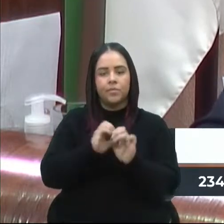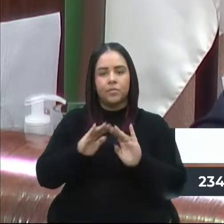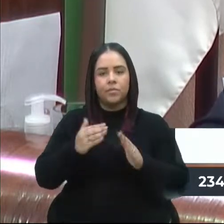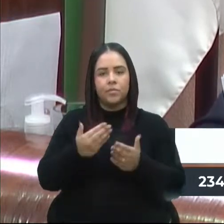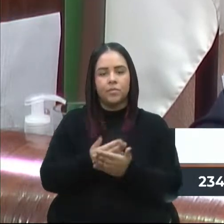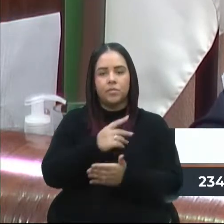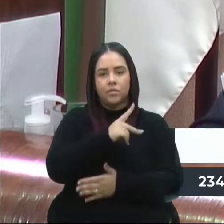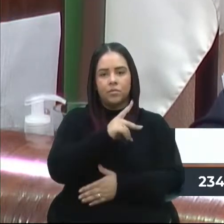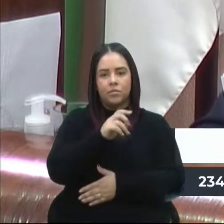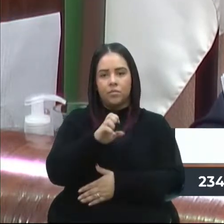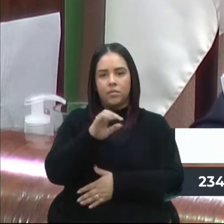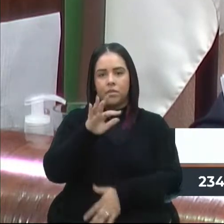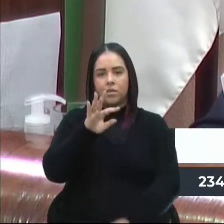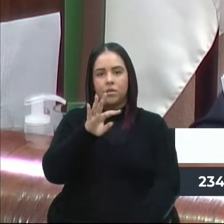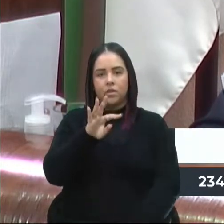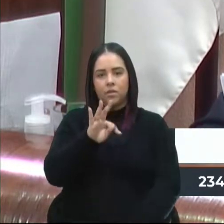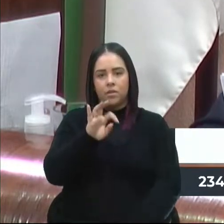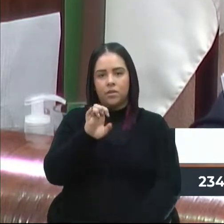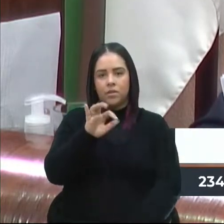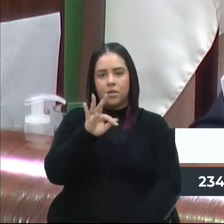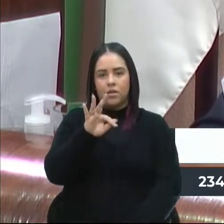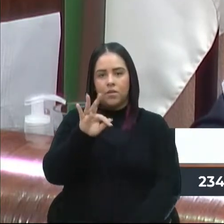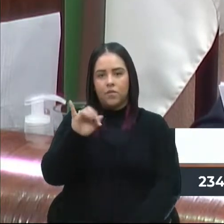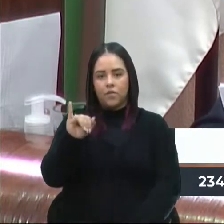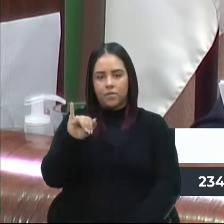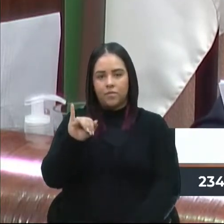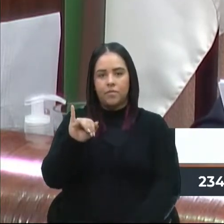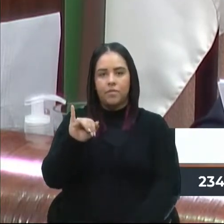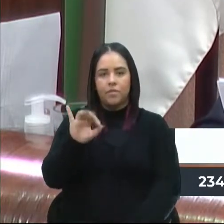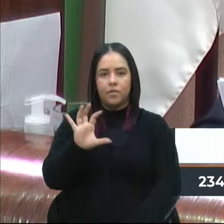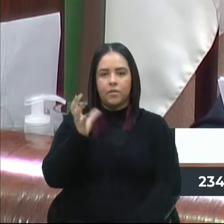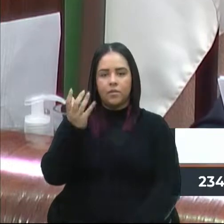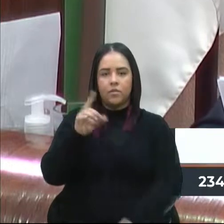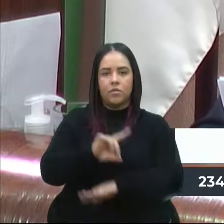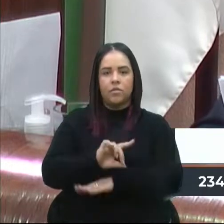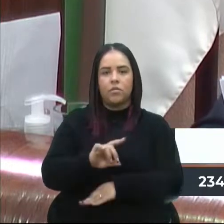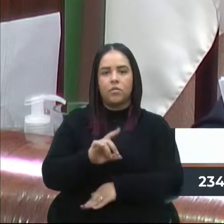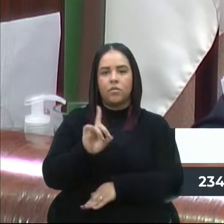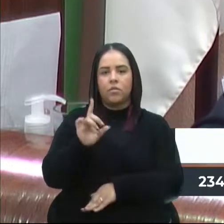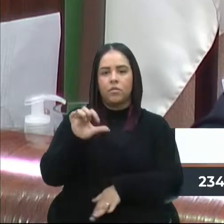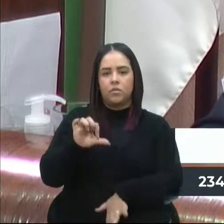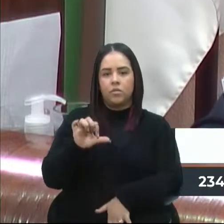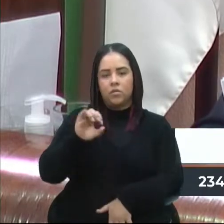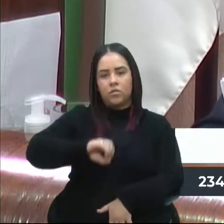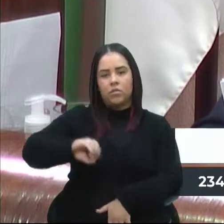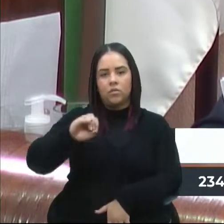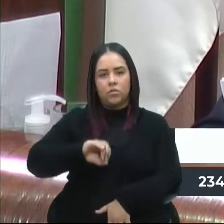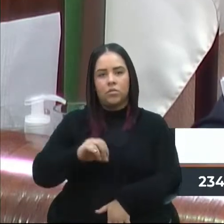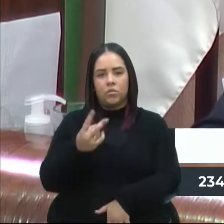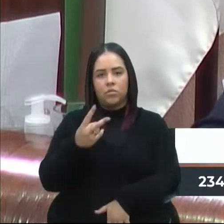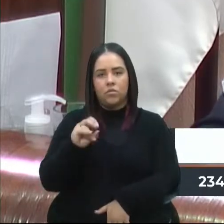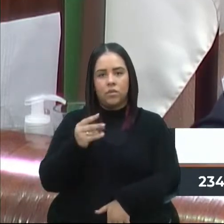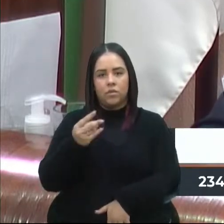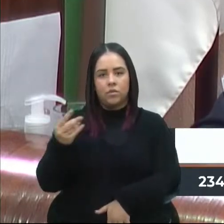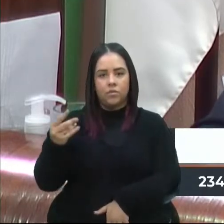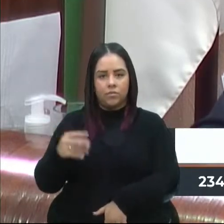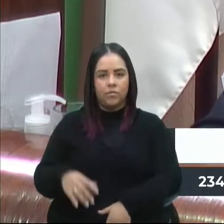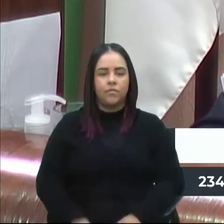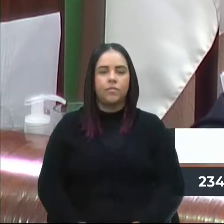Ensino Fundamental Alfredo Belisário PDF a ser realizada no dia 19 de outubro de 2022